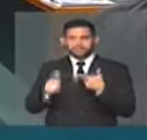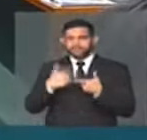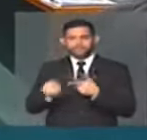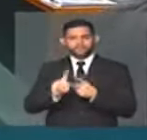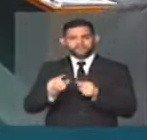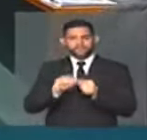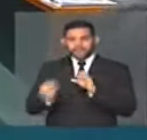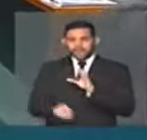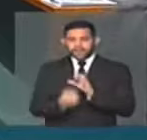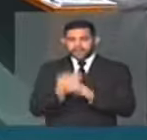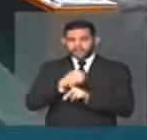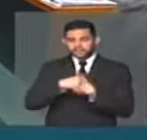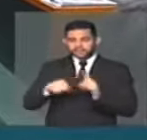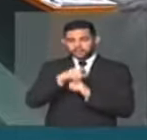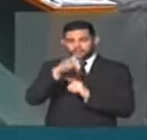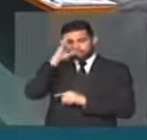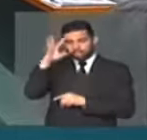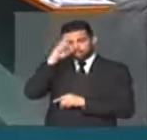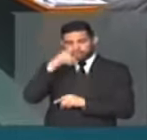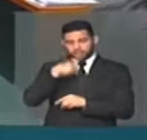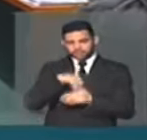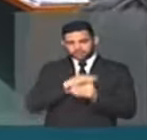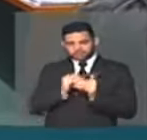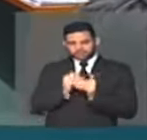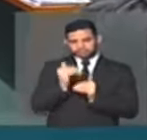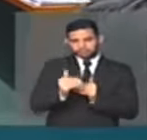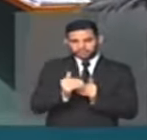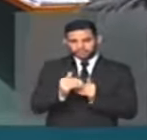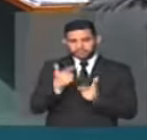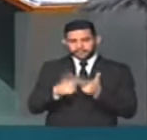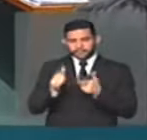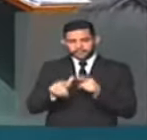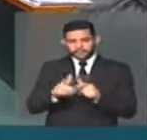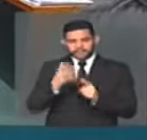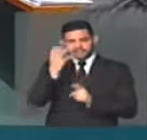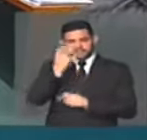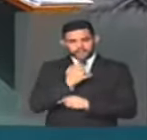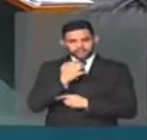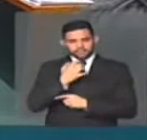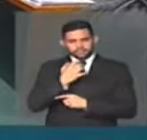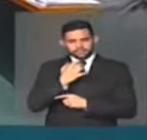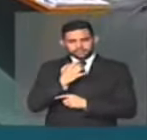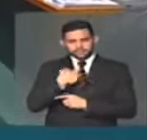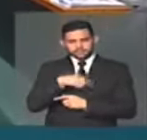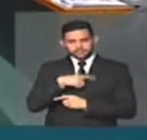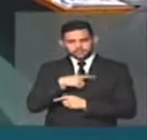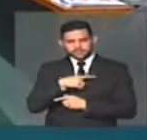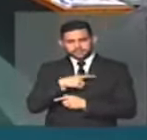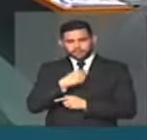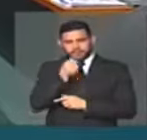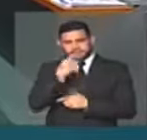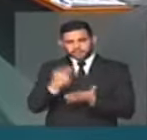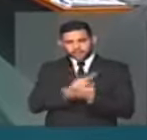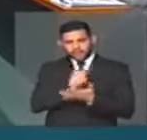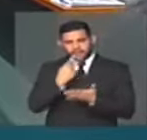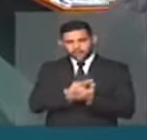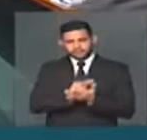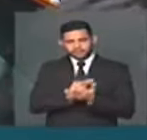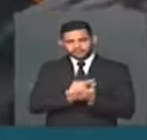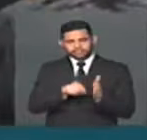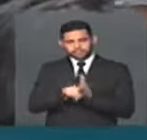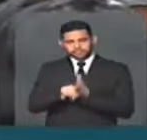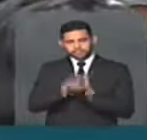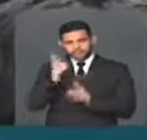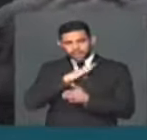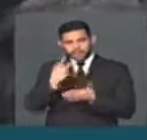problema. Vai criar na sociedade a ilusão que nós demos um passo. Isso vai agravar o problema da criminalidade. Esse é o remédio errado para um